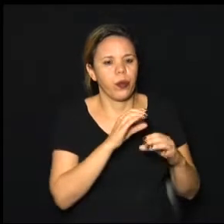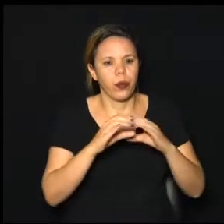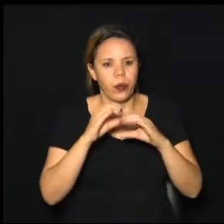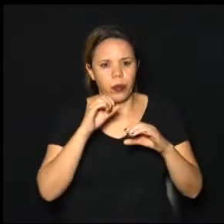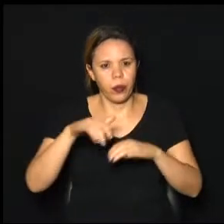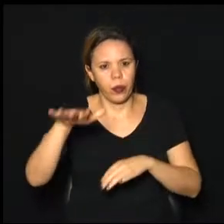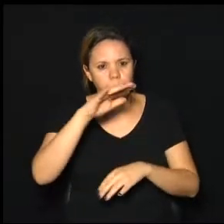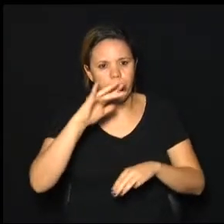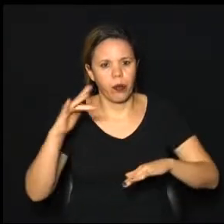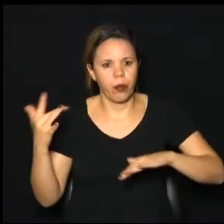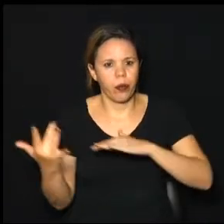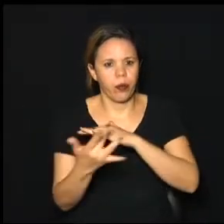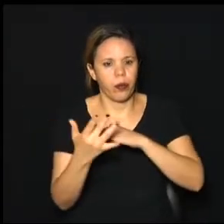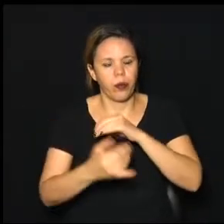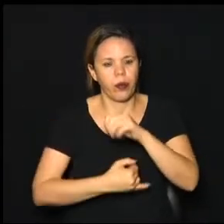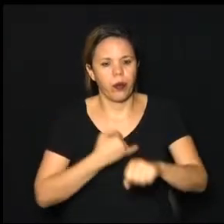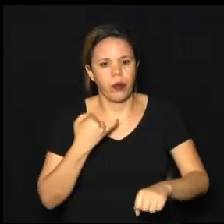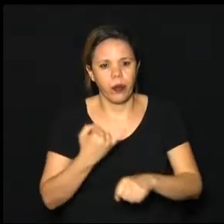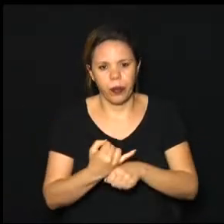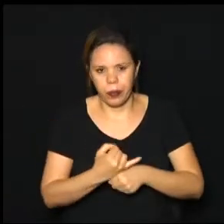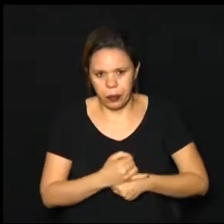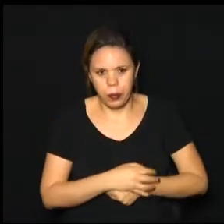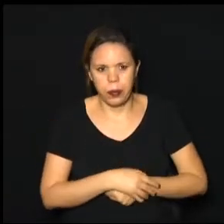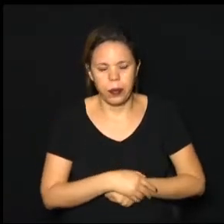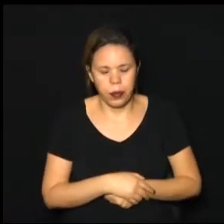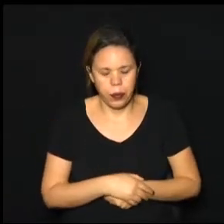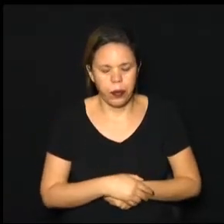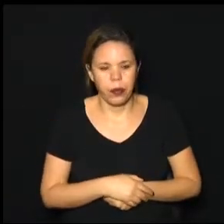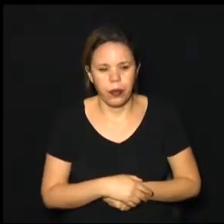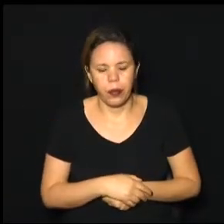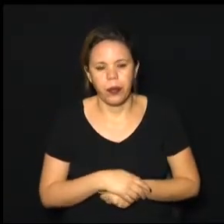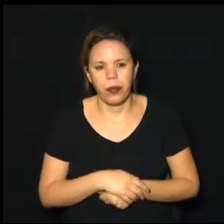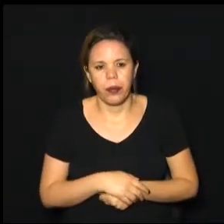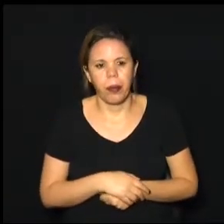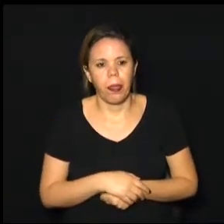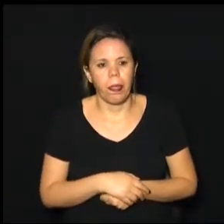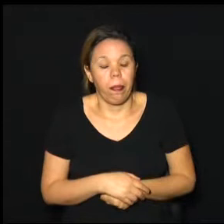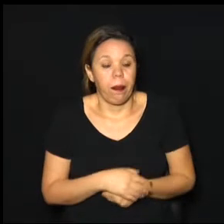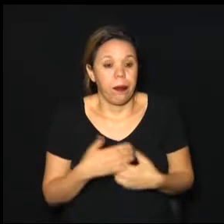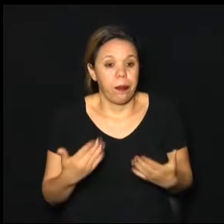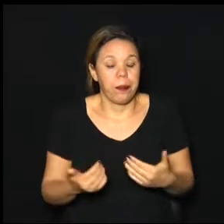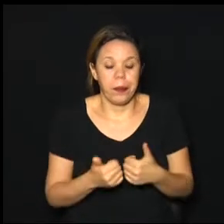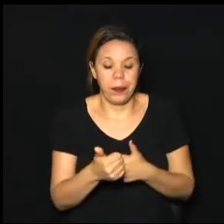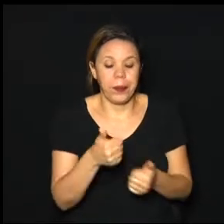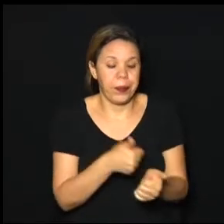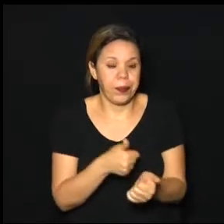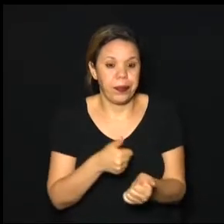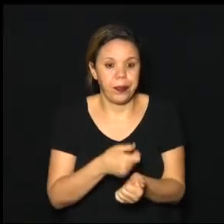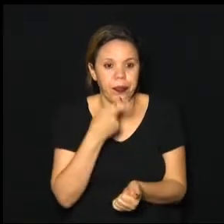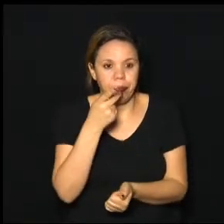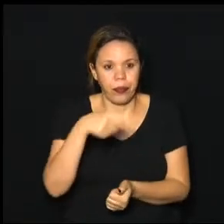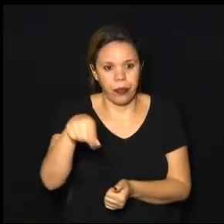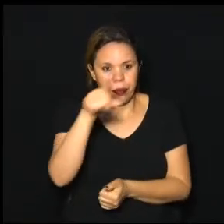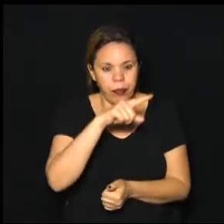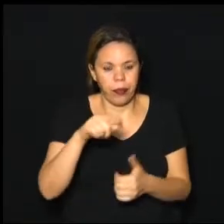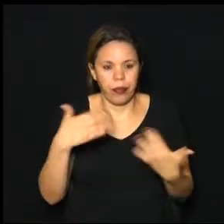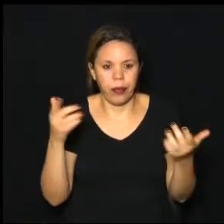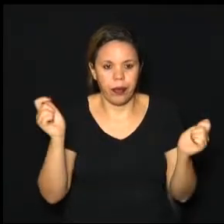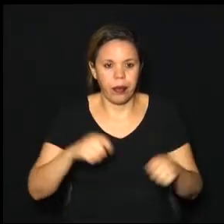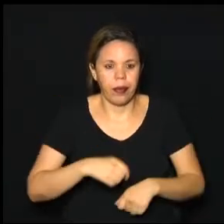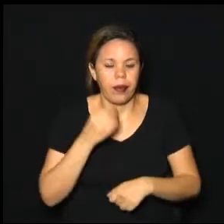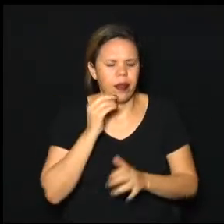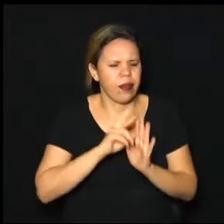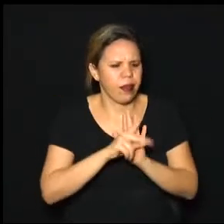comunicação social, inclusive na internet. Então, daqui a pouquinho eu vou falar para vocês quais são essas possibilidades,